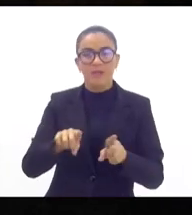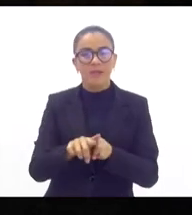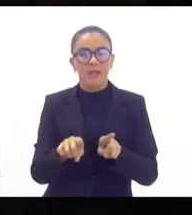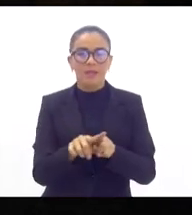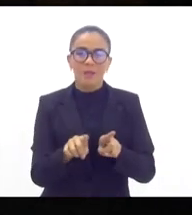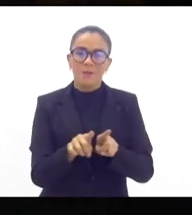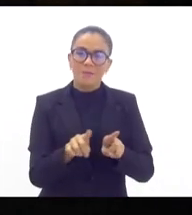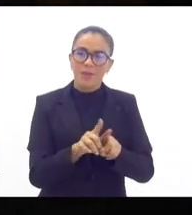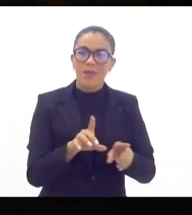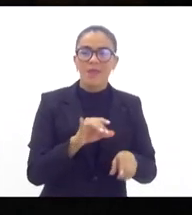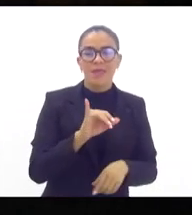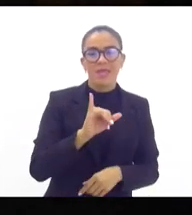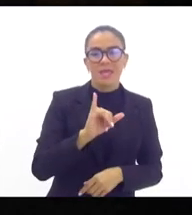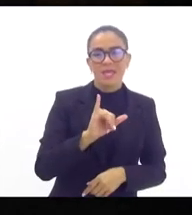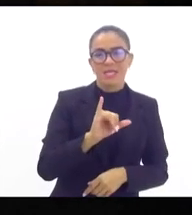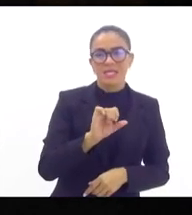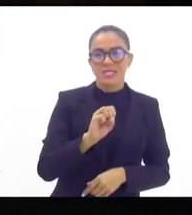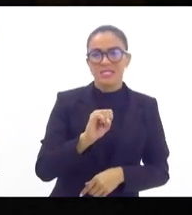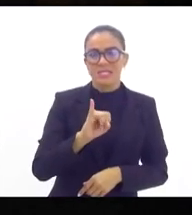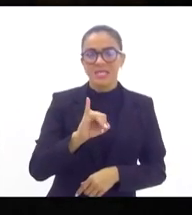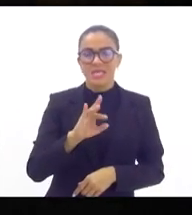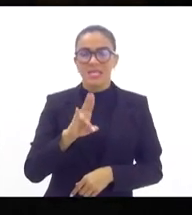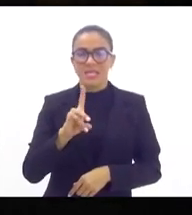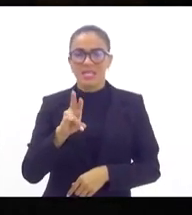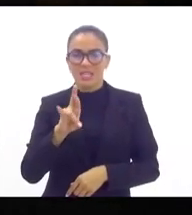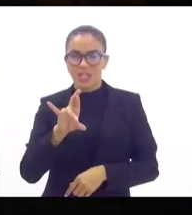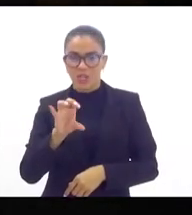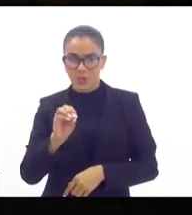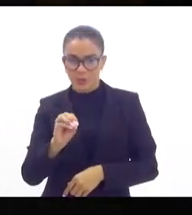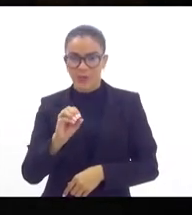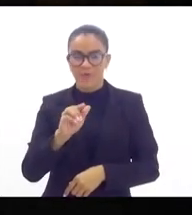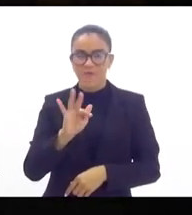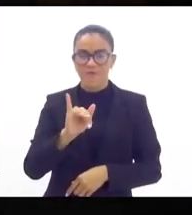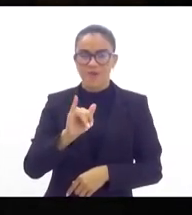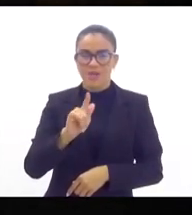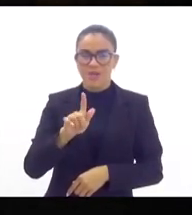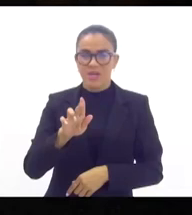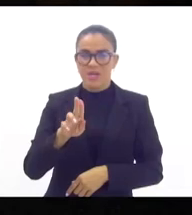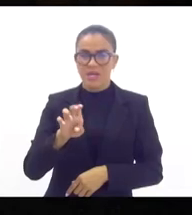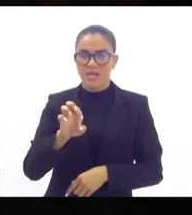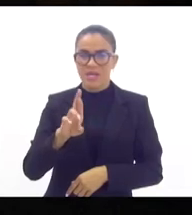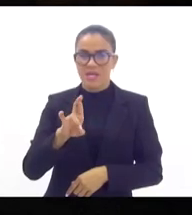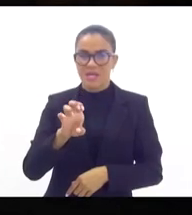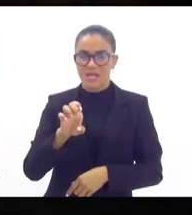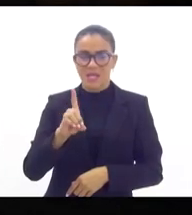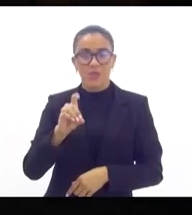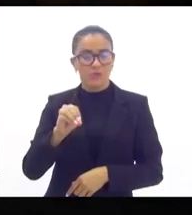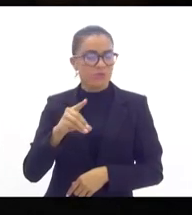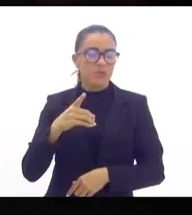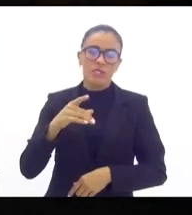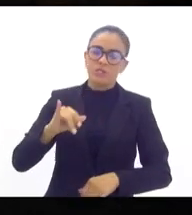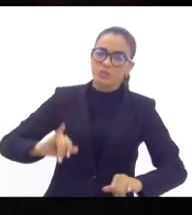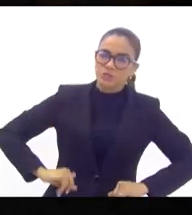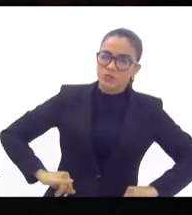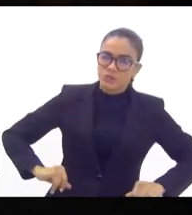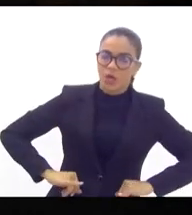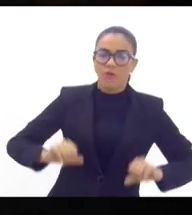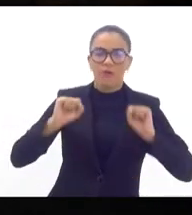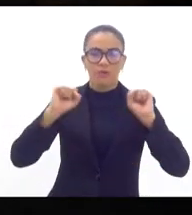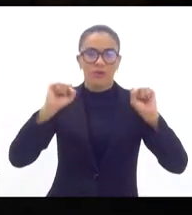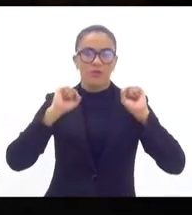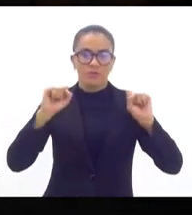da Isidro de Figueiredo mais umas outras ruas ali que eu não sei o nome que sofrem com a torcida do Fluminense